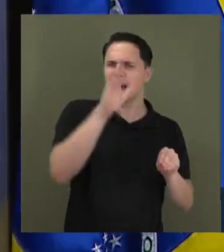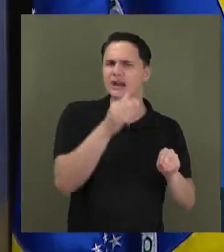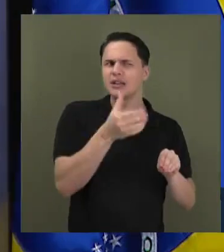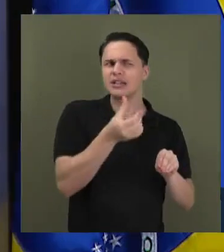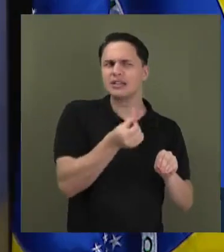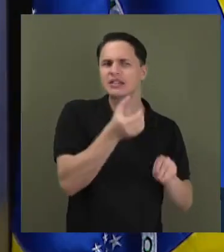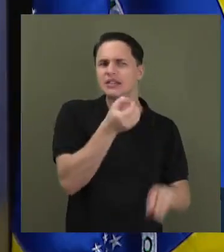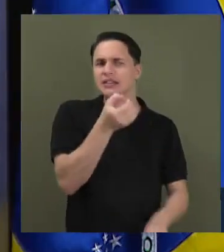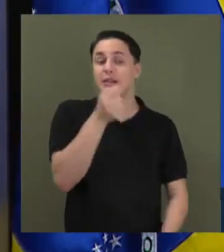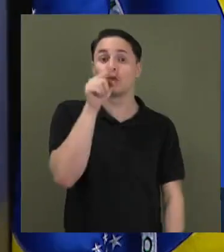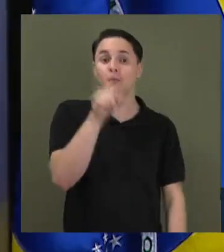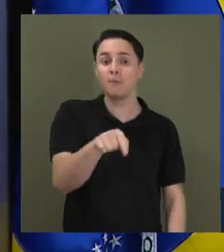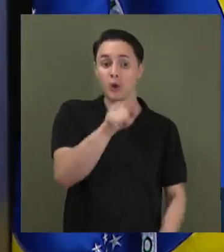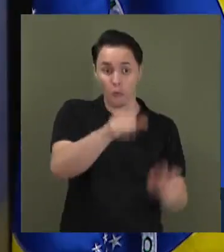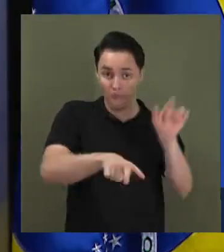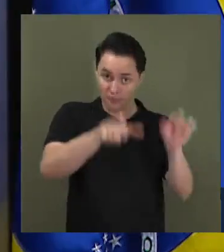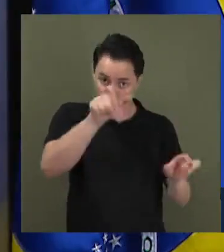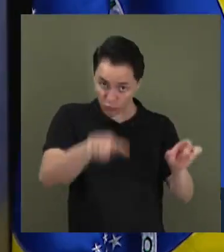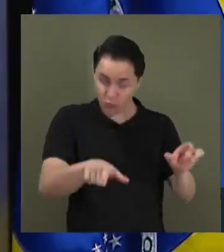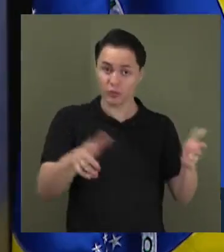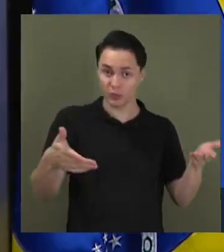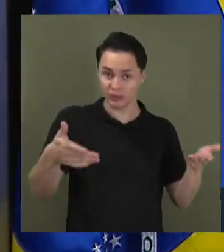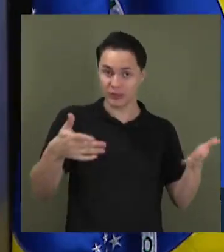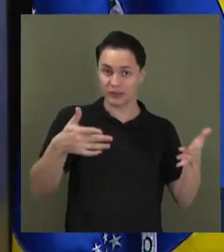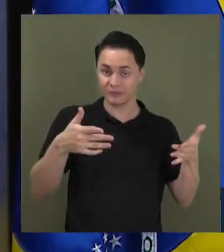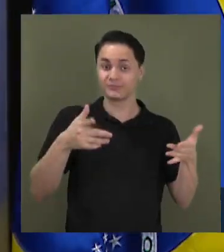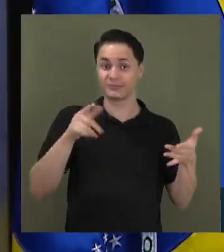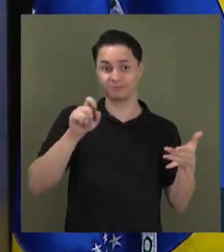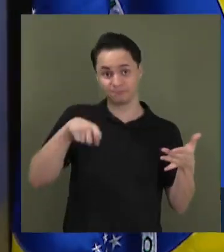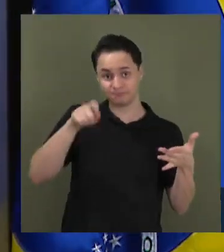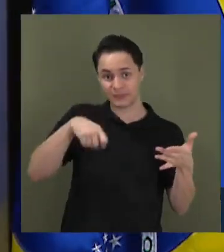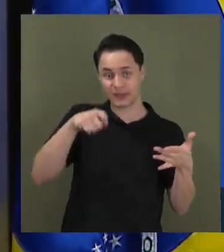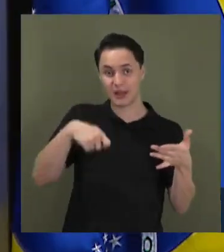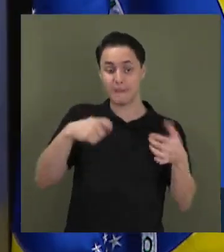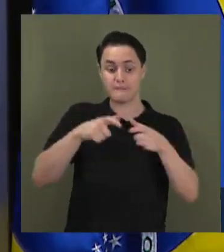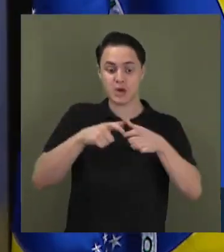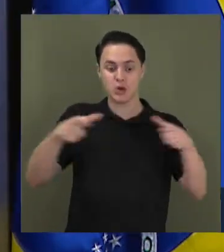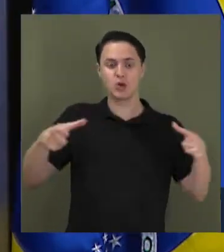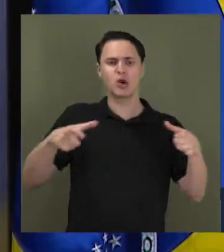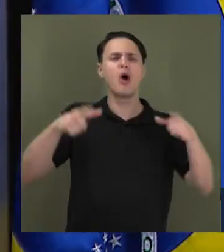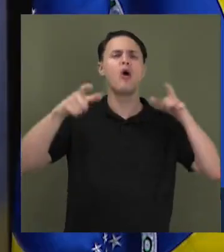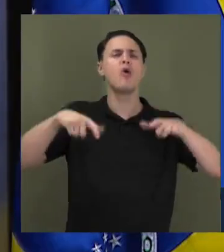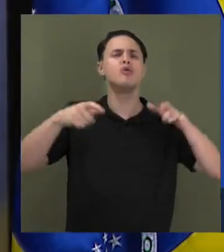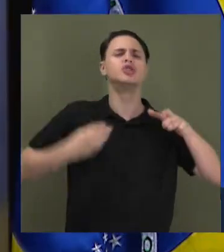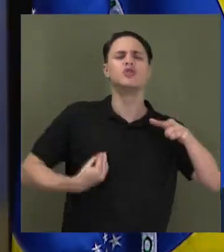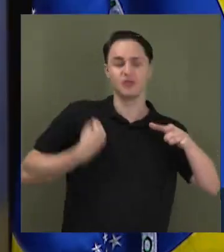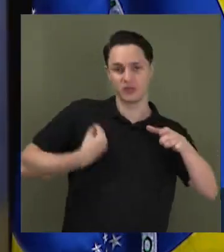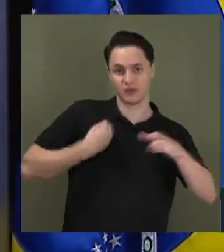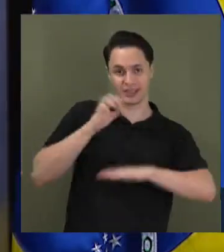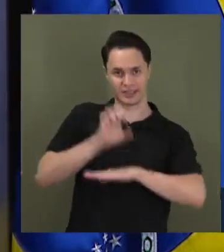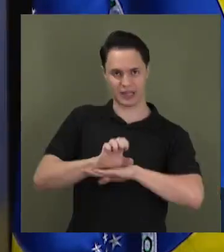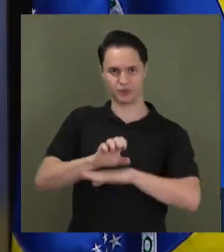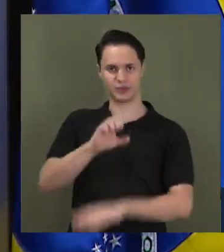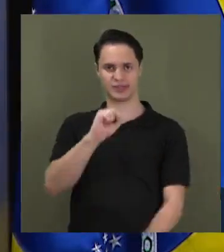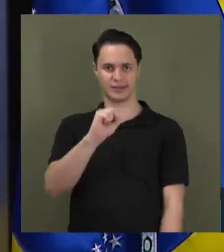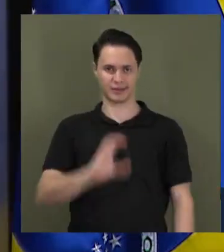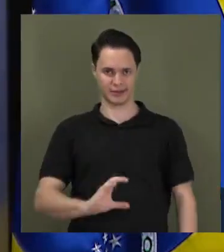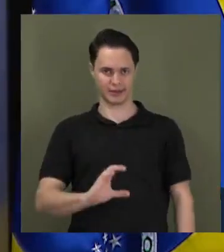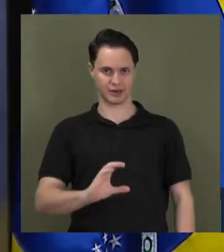600 mil habitantes, a maior parte concentrada nos estados de Santa Catarina